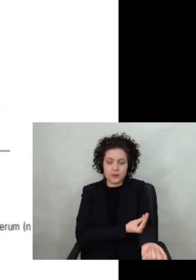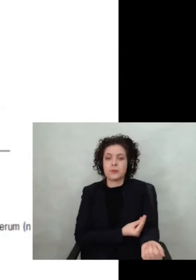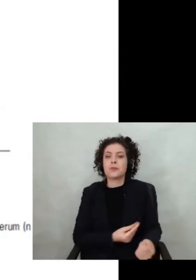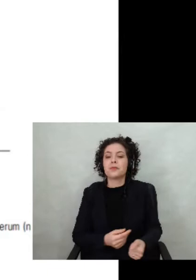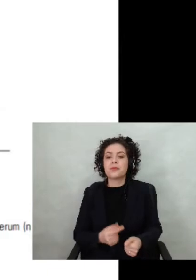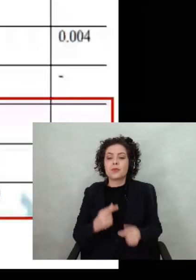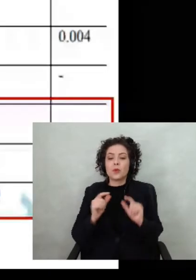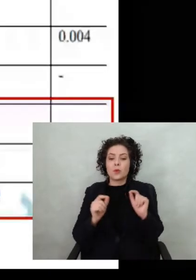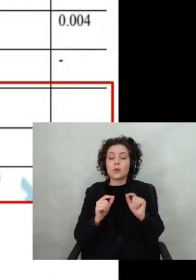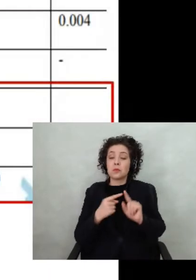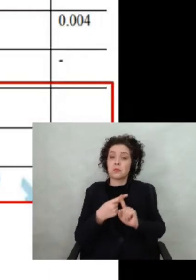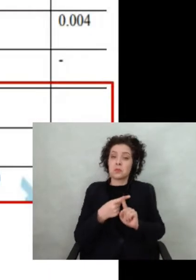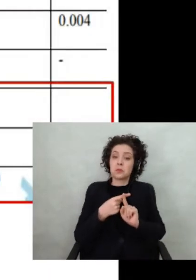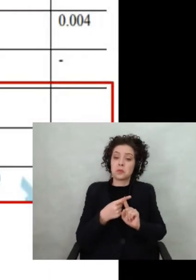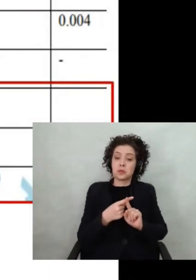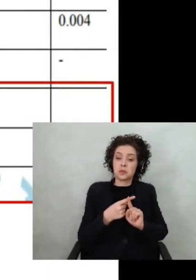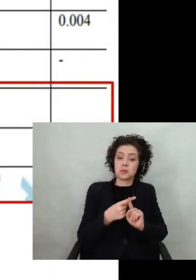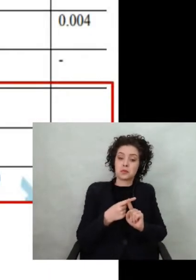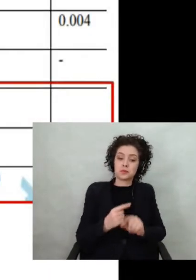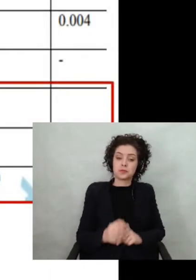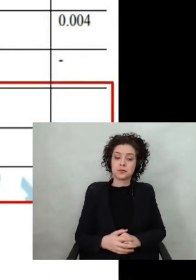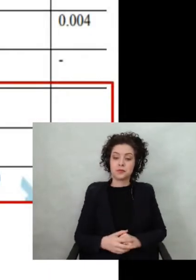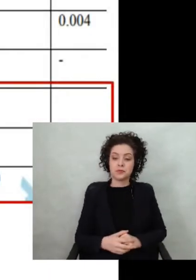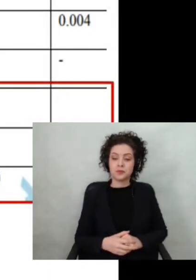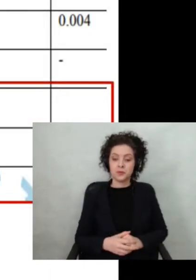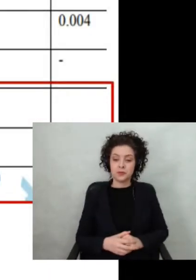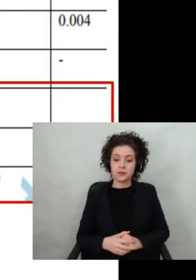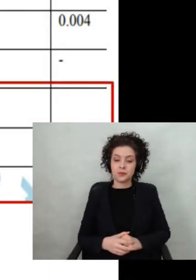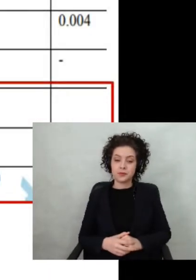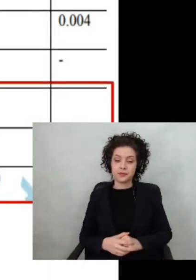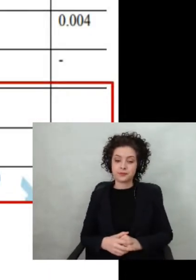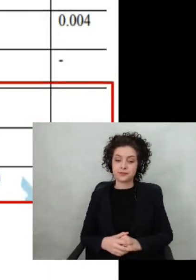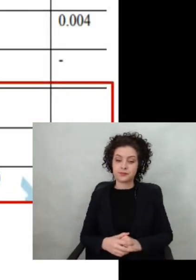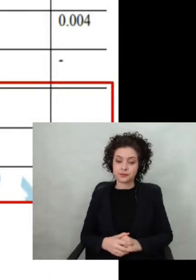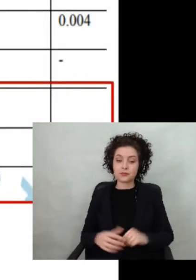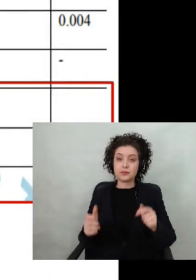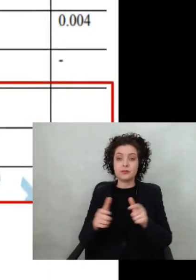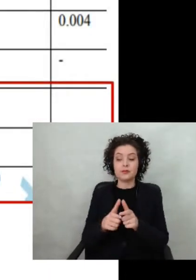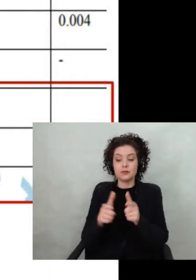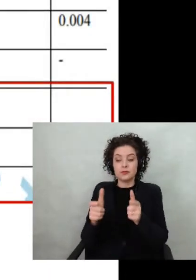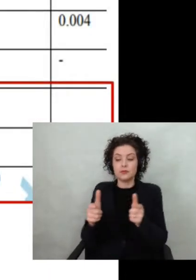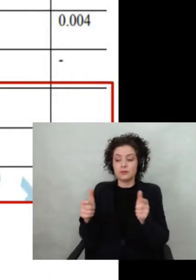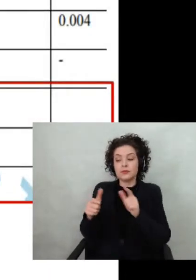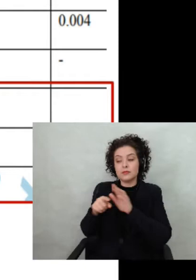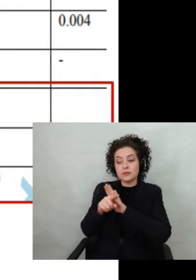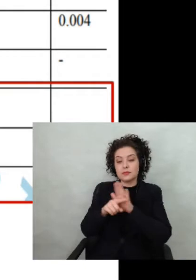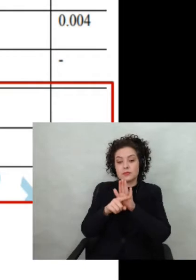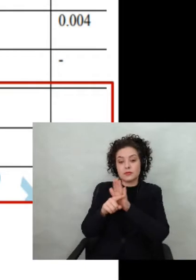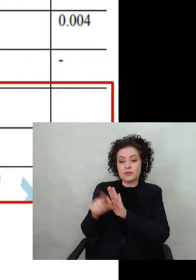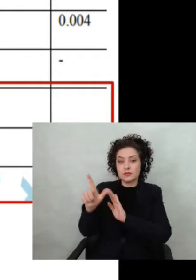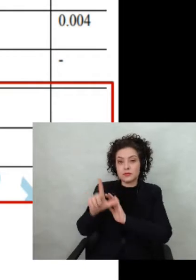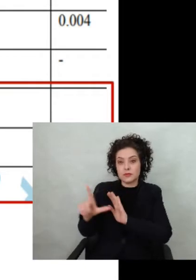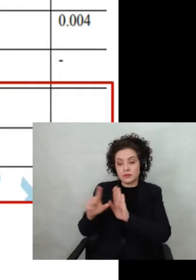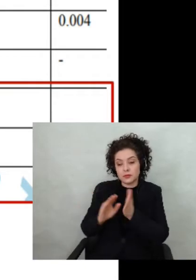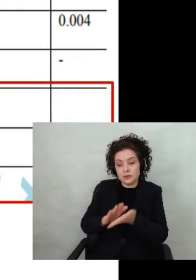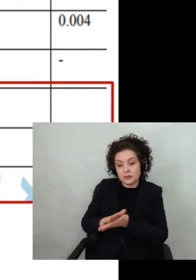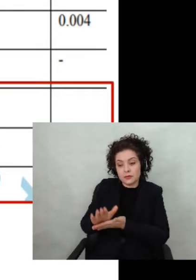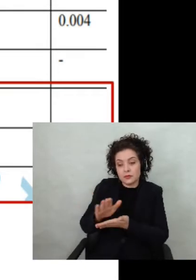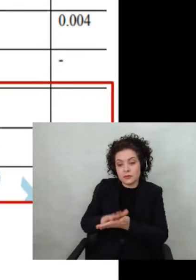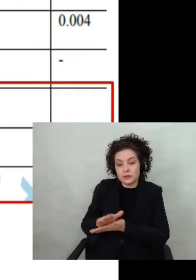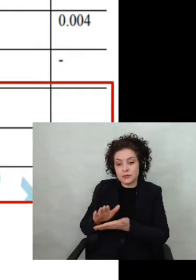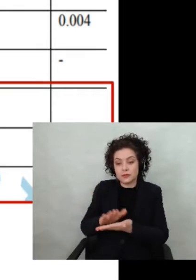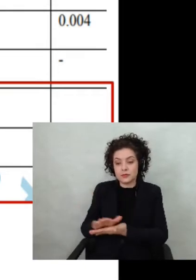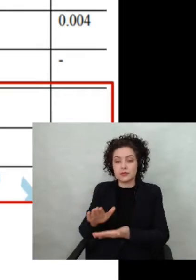utilização dessa transfusão. A maioria dos estudos publicados na literatura hoje ainda são séries de